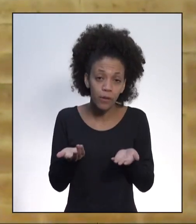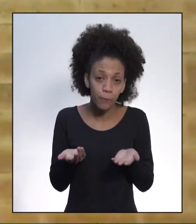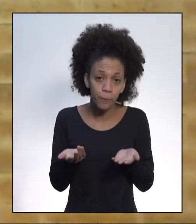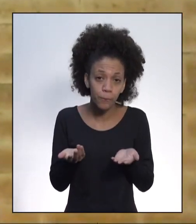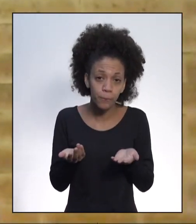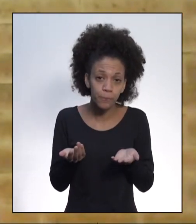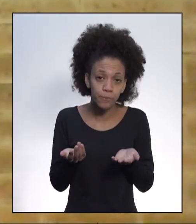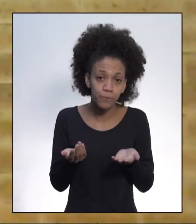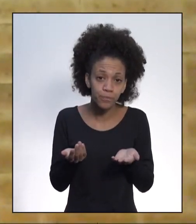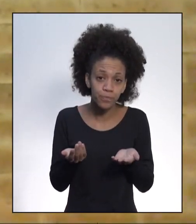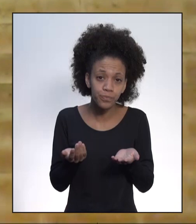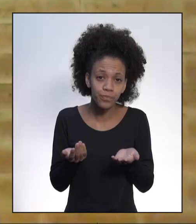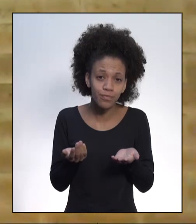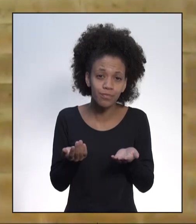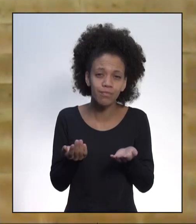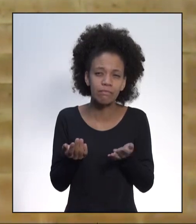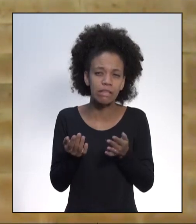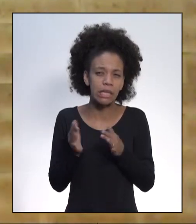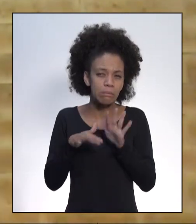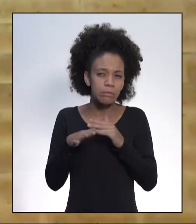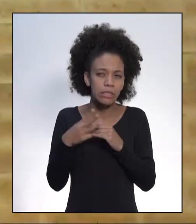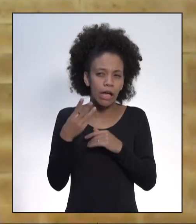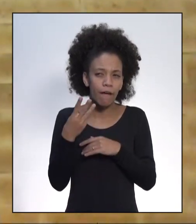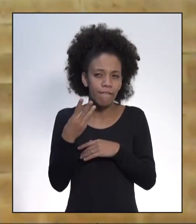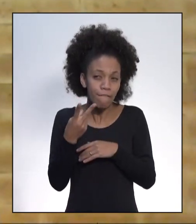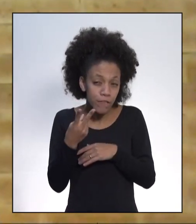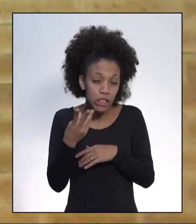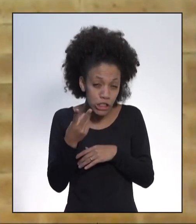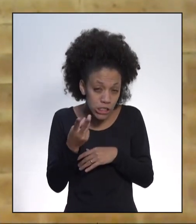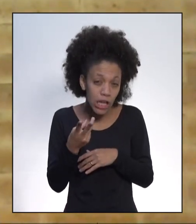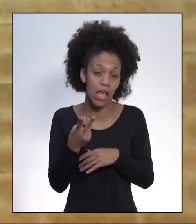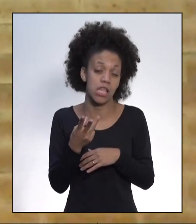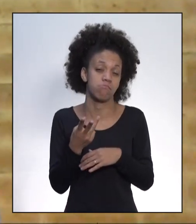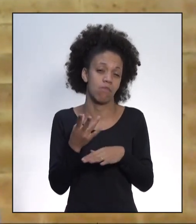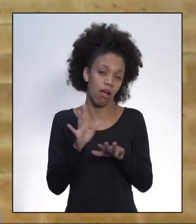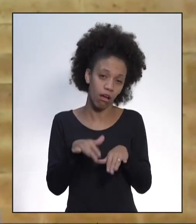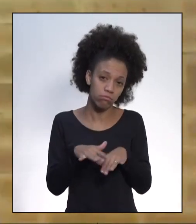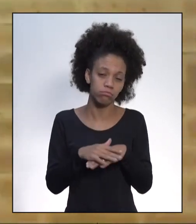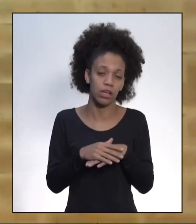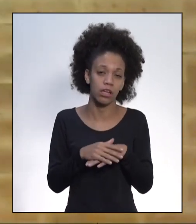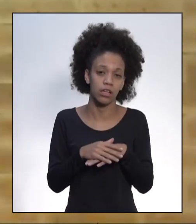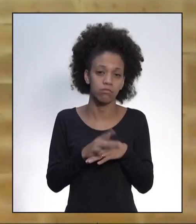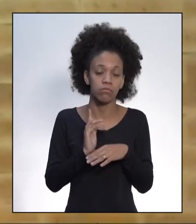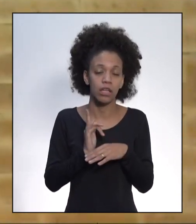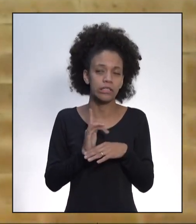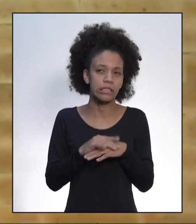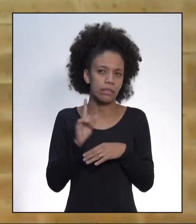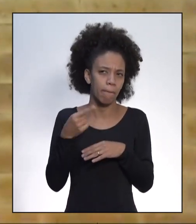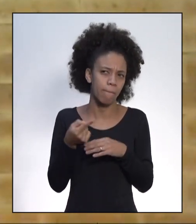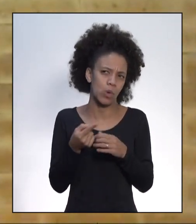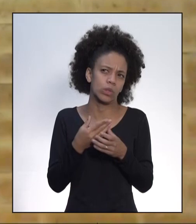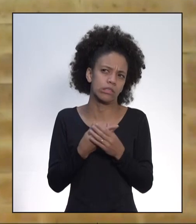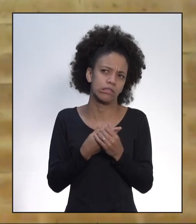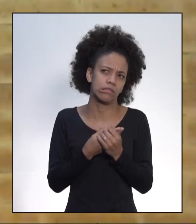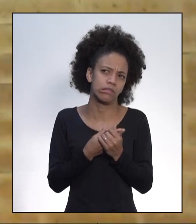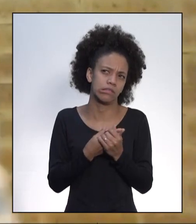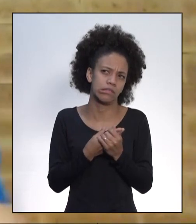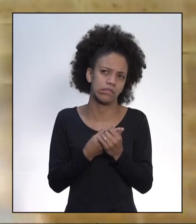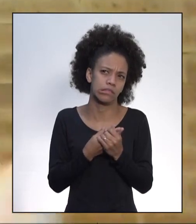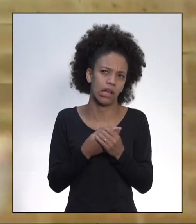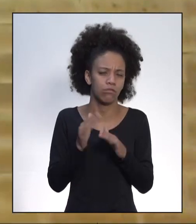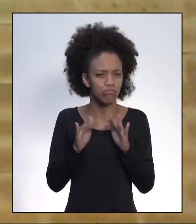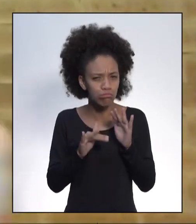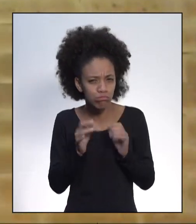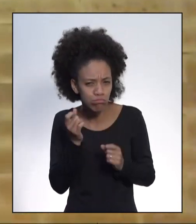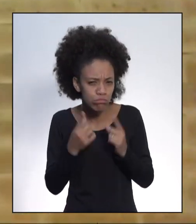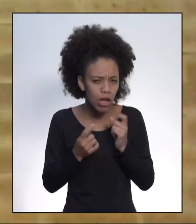Então, eu fiz isso até os 23 anos, até eu, né, depois de alguma reflexão que eu fiz,